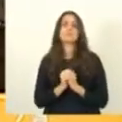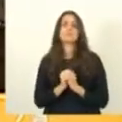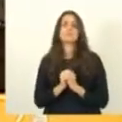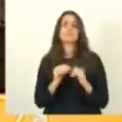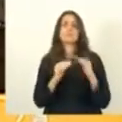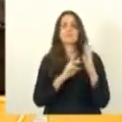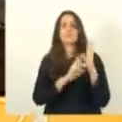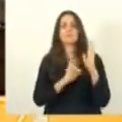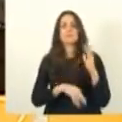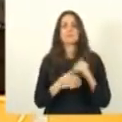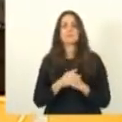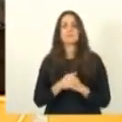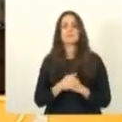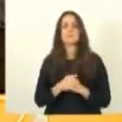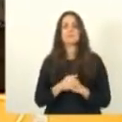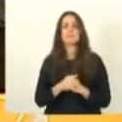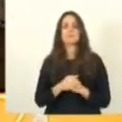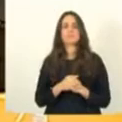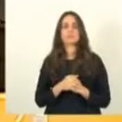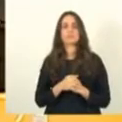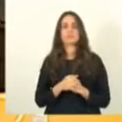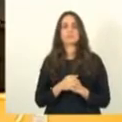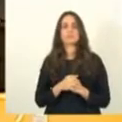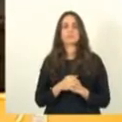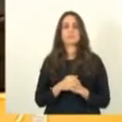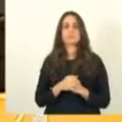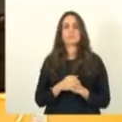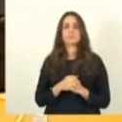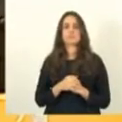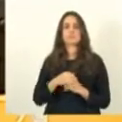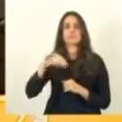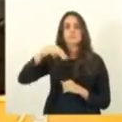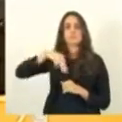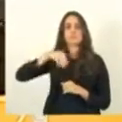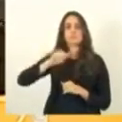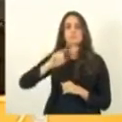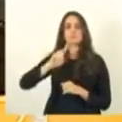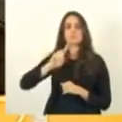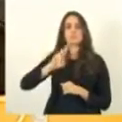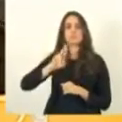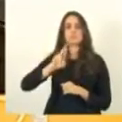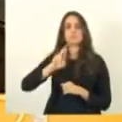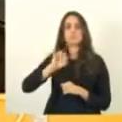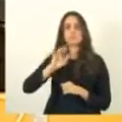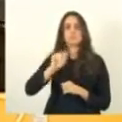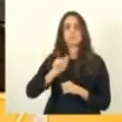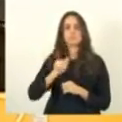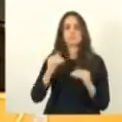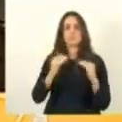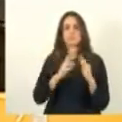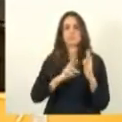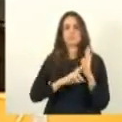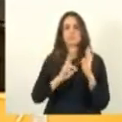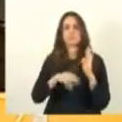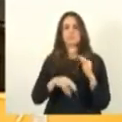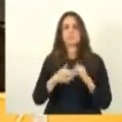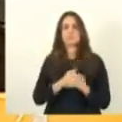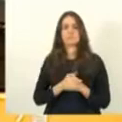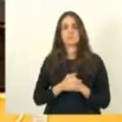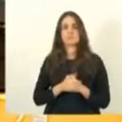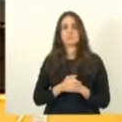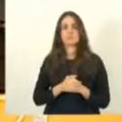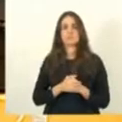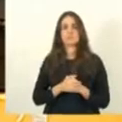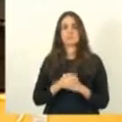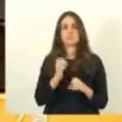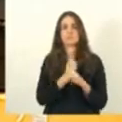Com o relator, deputado Marcelo Santos presidindo, deputado Marcos Madureira. Com o relator, deputado engenheiro José Esmeraldo. Com o